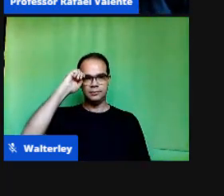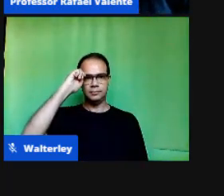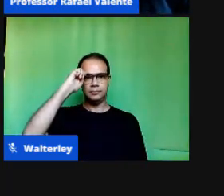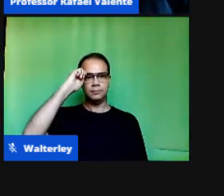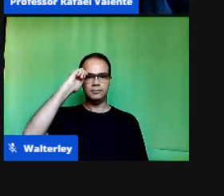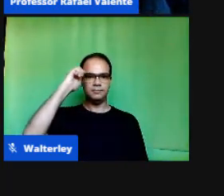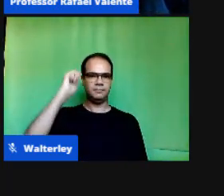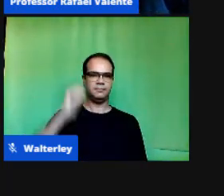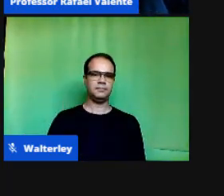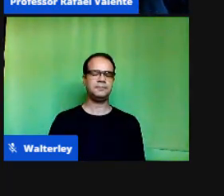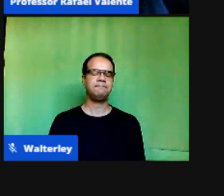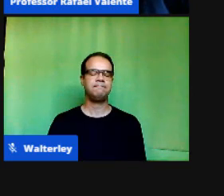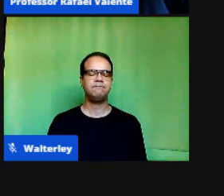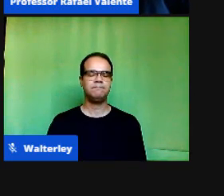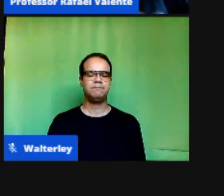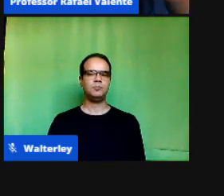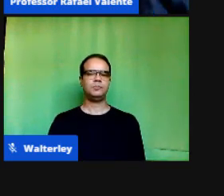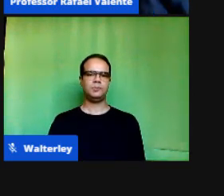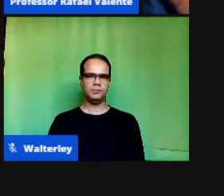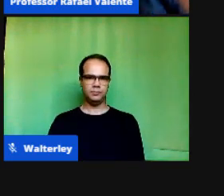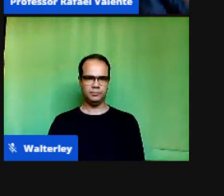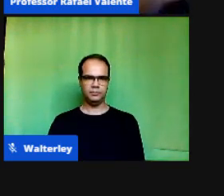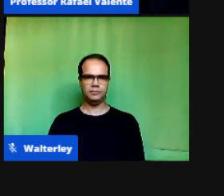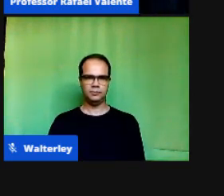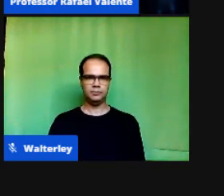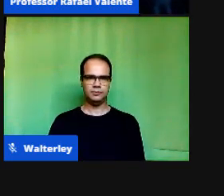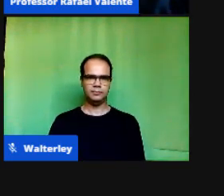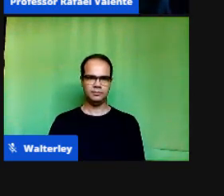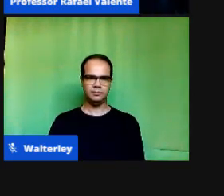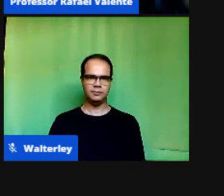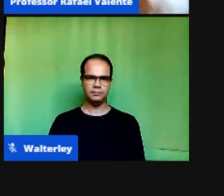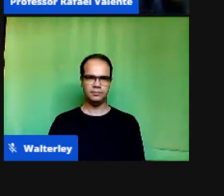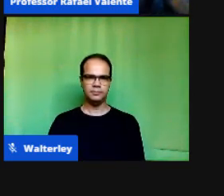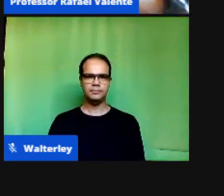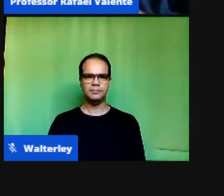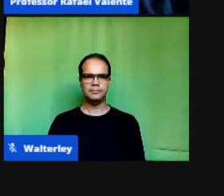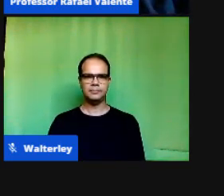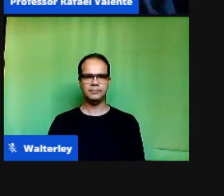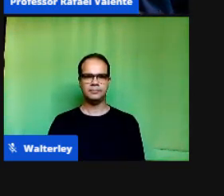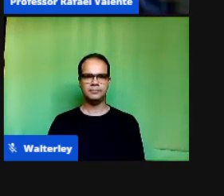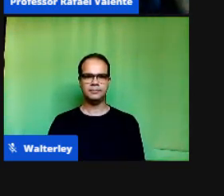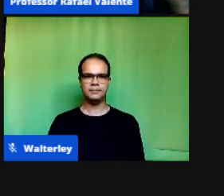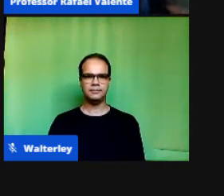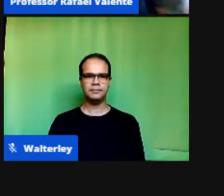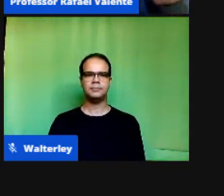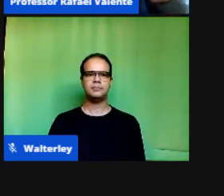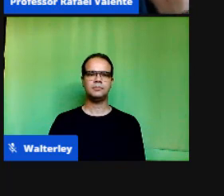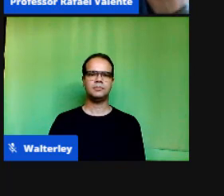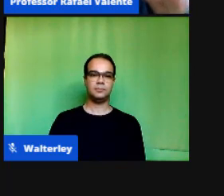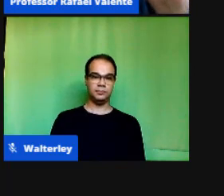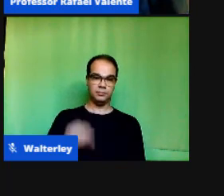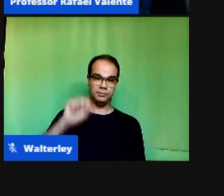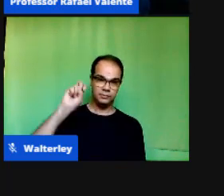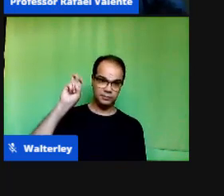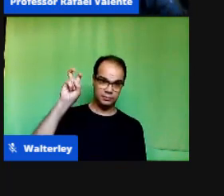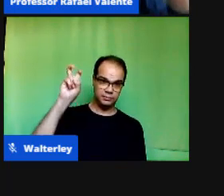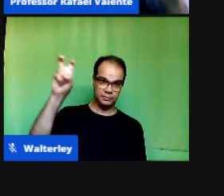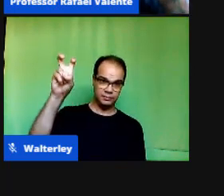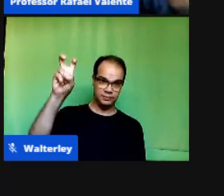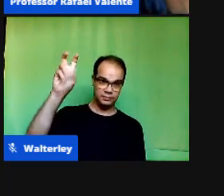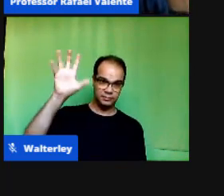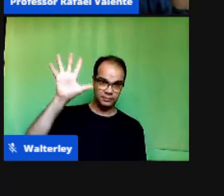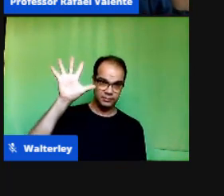tem outras áreas aqui junto, tá? Profissionais da educação, vamos lá. 5 pessoas, você